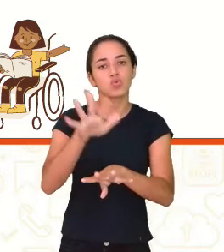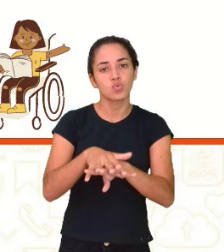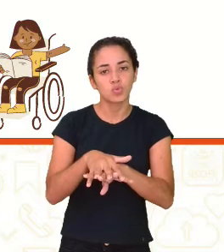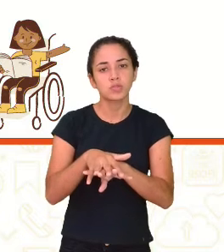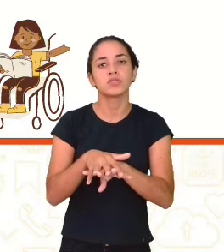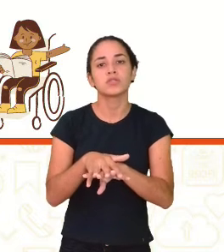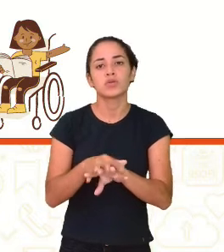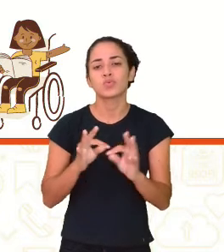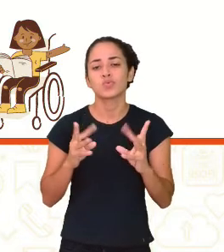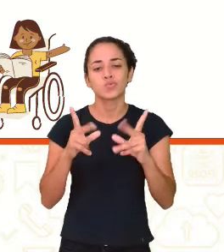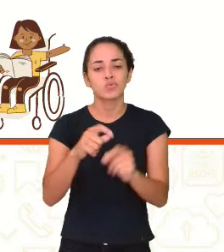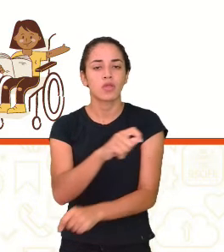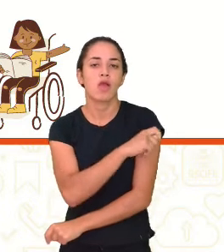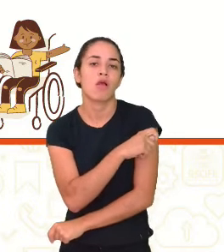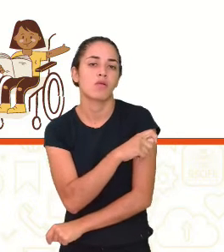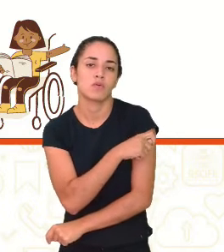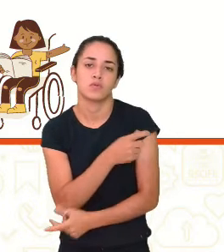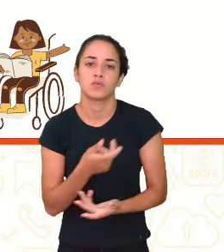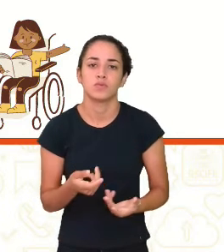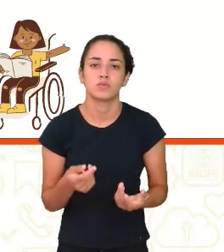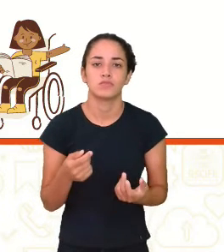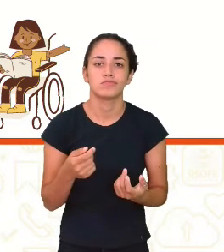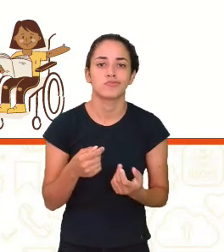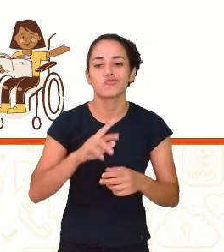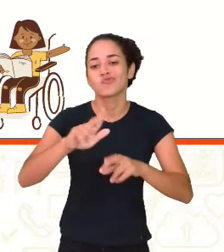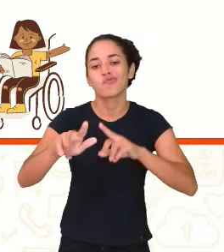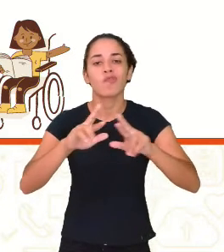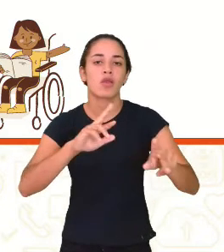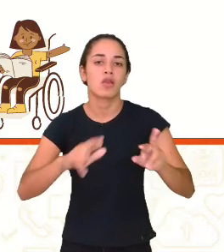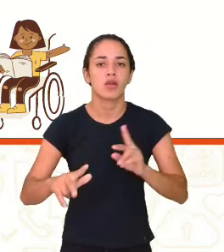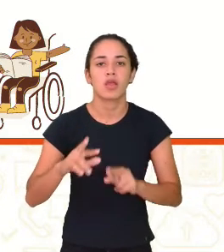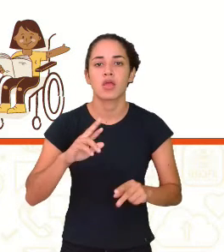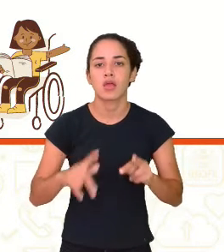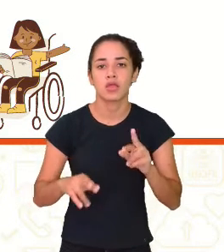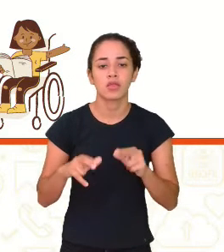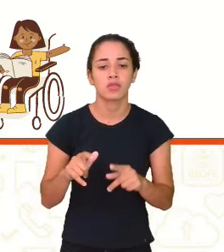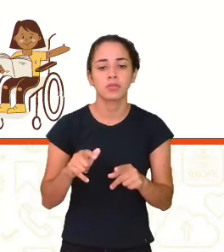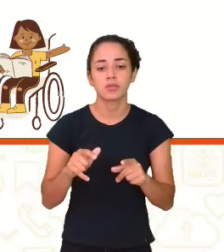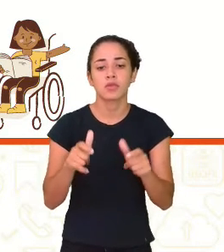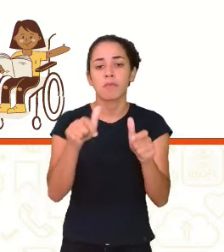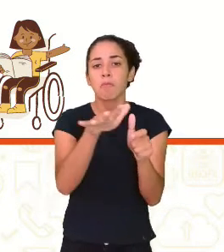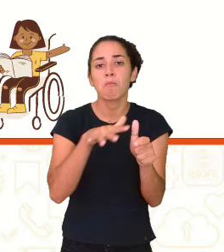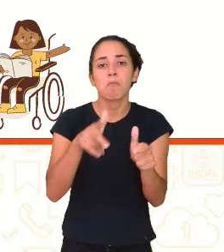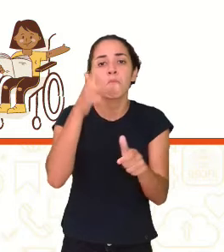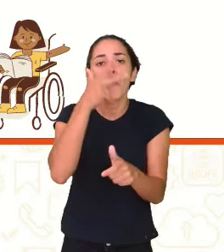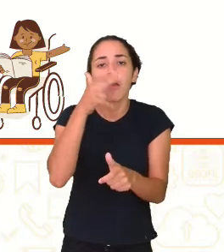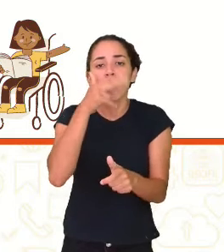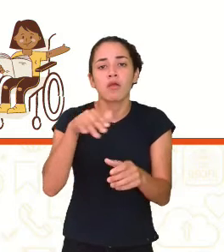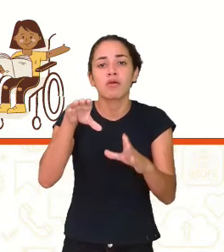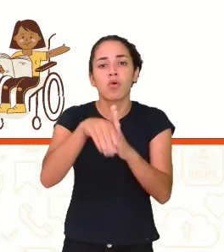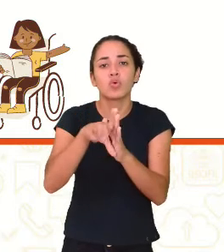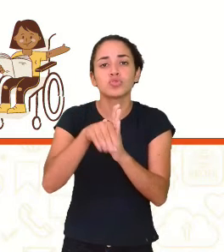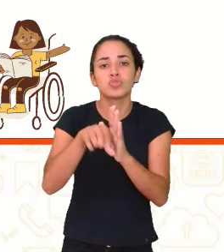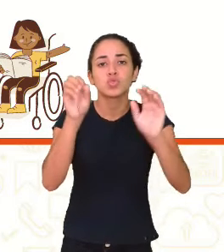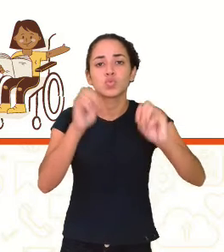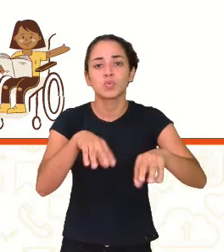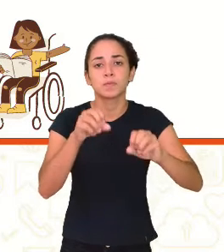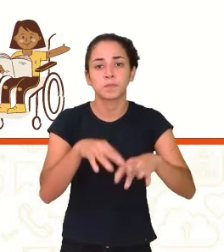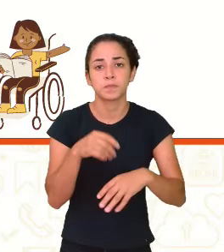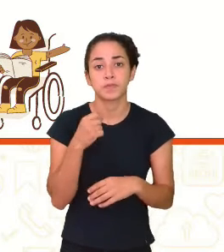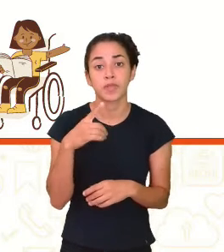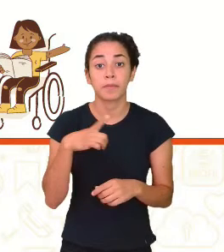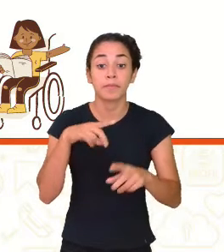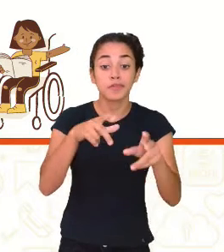de todos os estudantes e suas diferenças em um mesmo contexto educativo. Então, eles percebem que eles